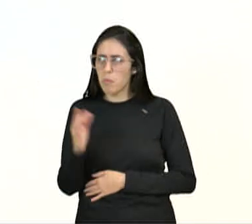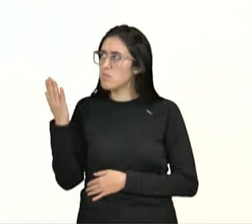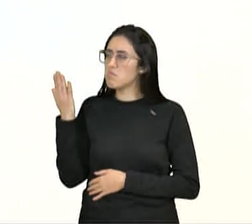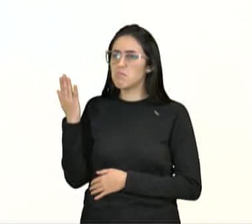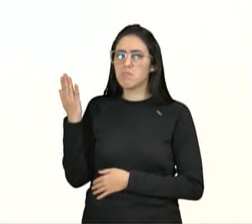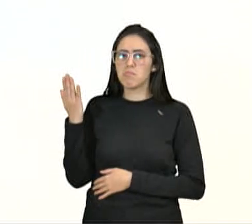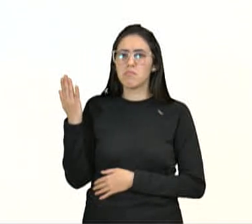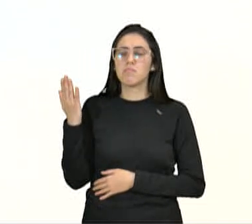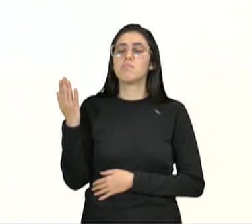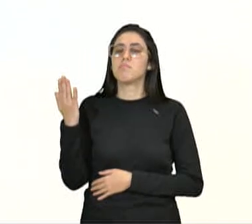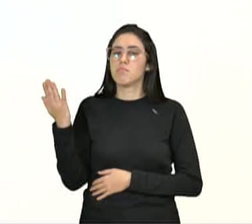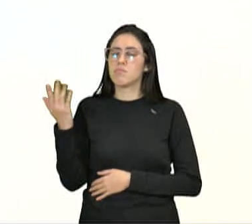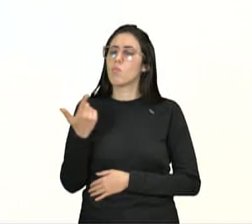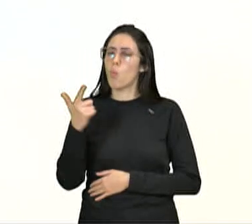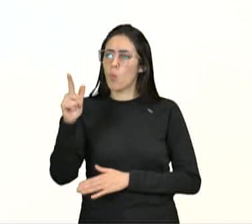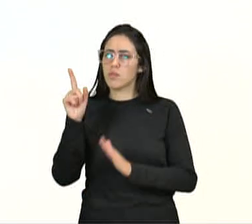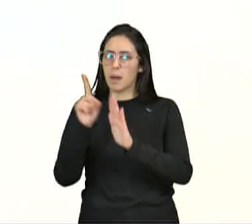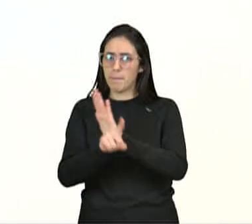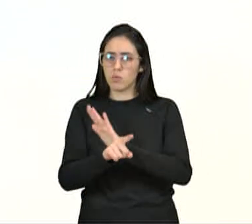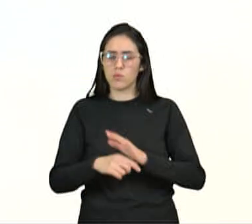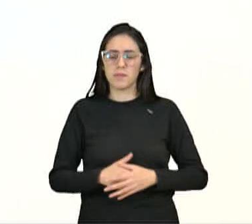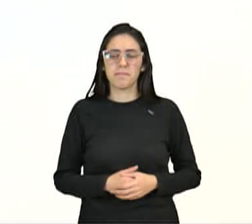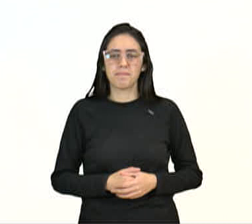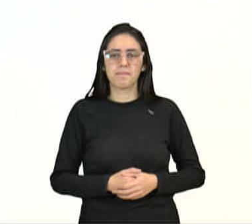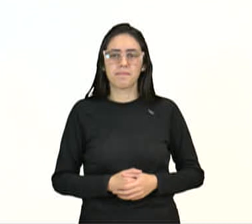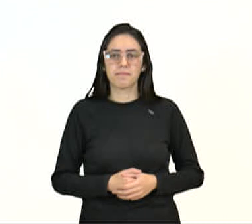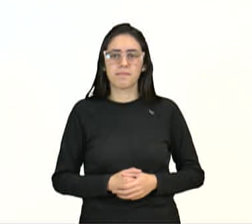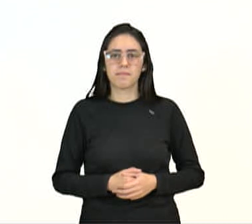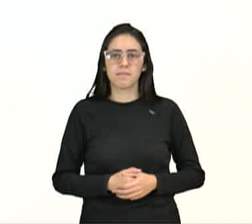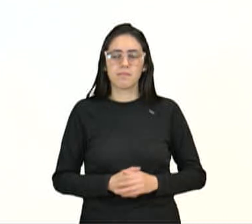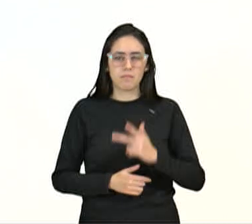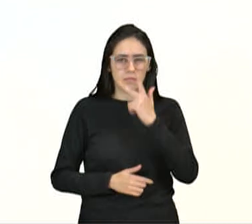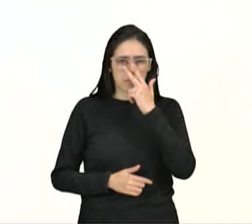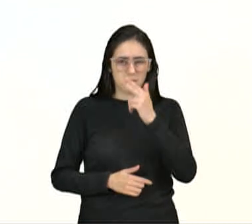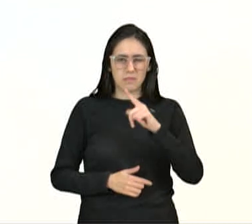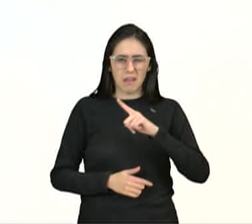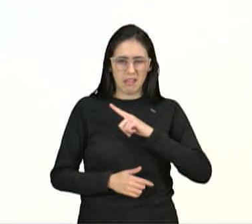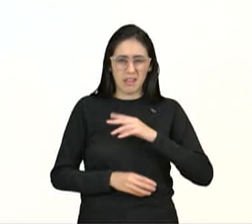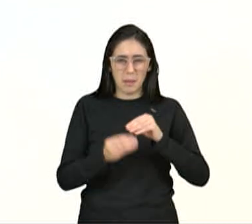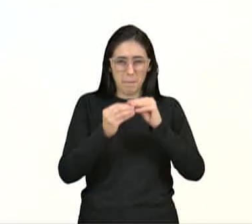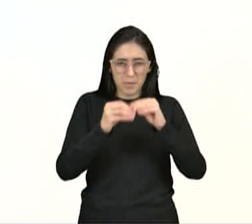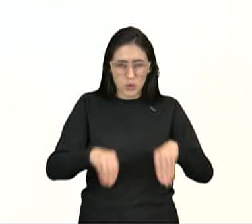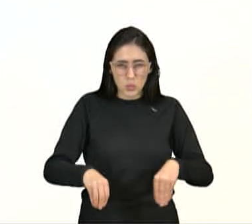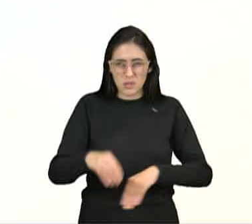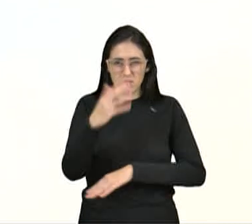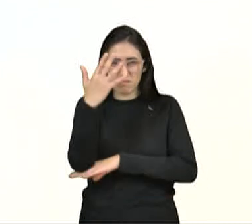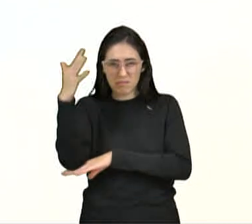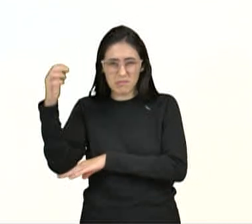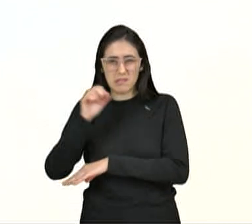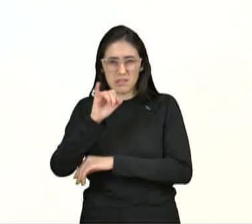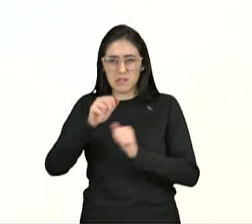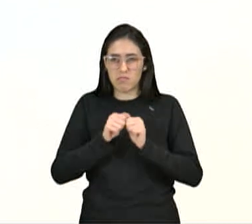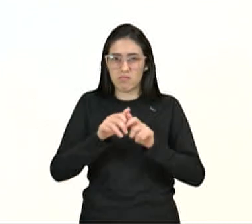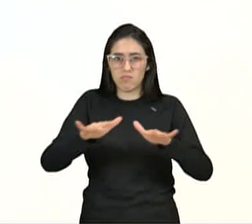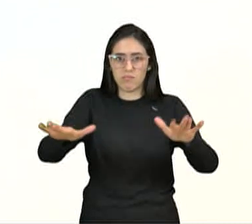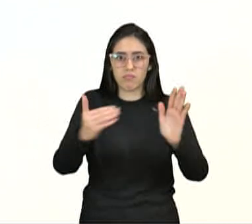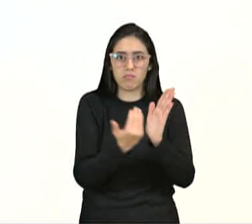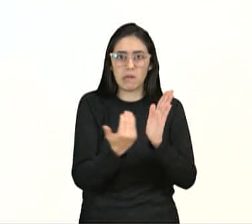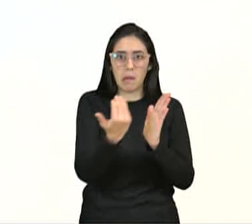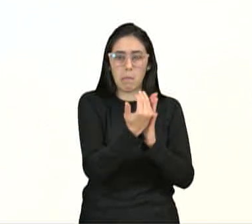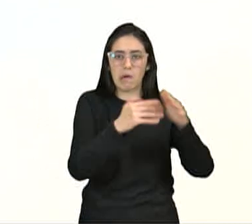respeito? Outra perguntinha, será que há algum prejuízo ambiental quando as fronteiras agrícolas